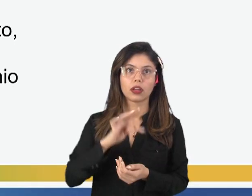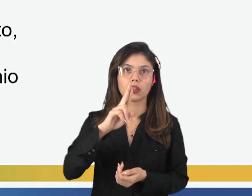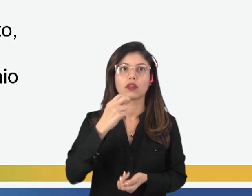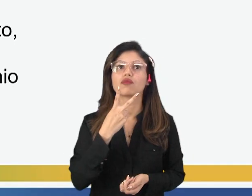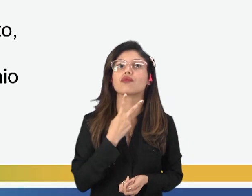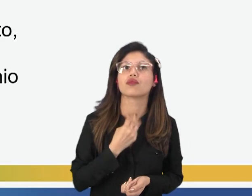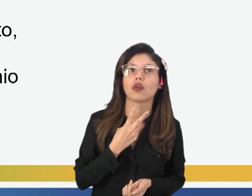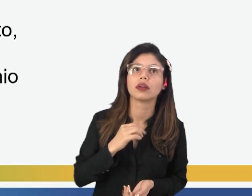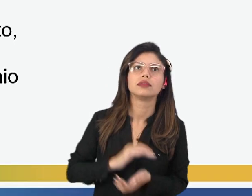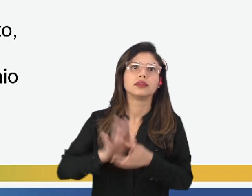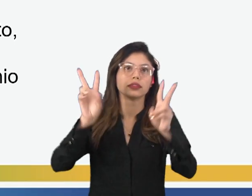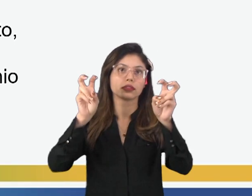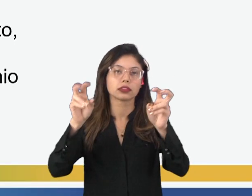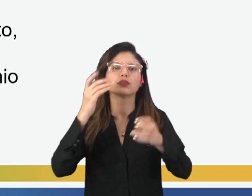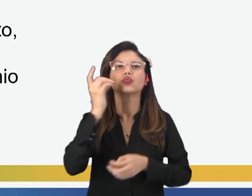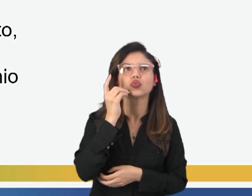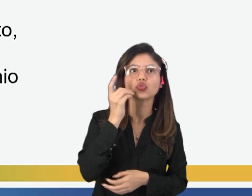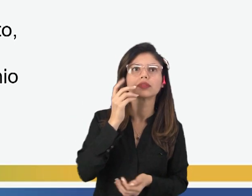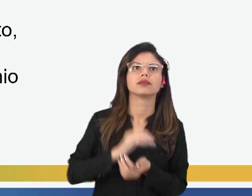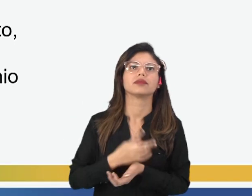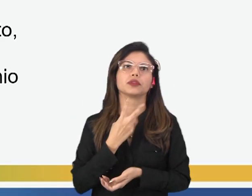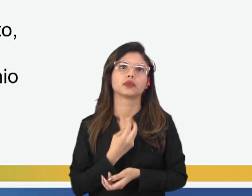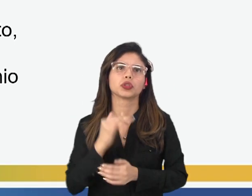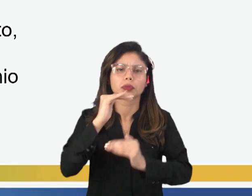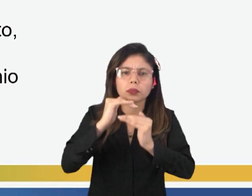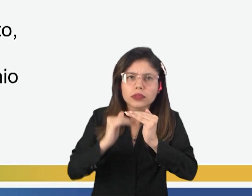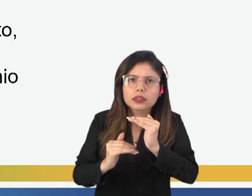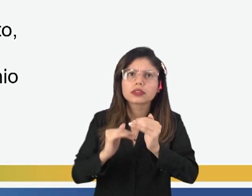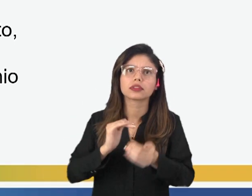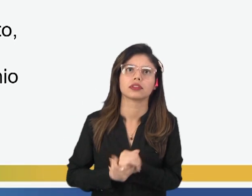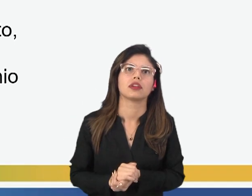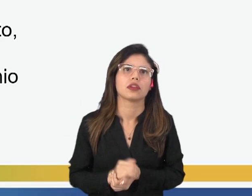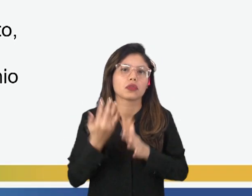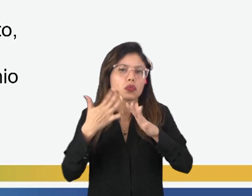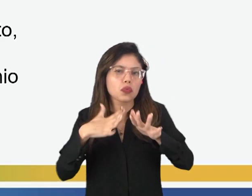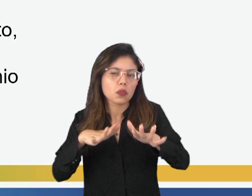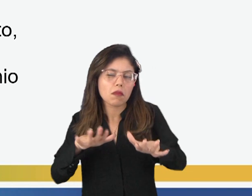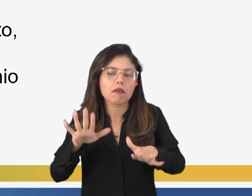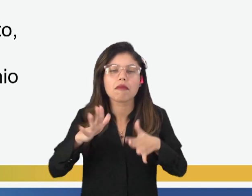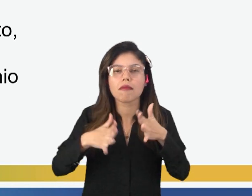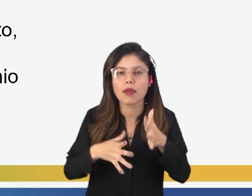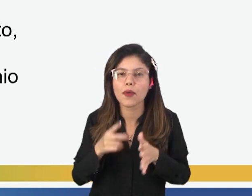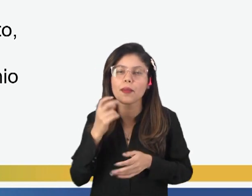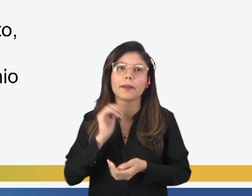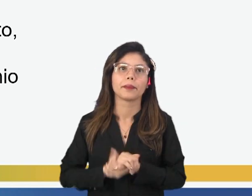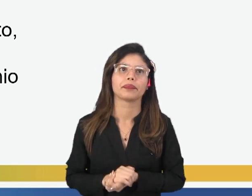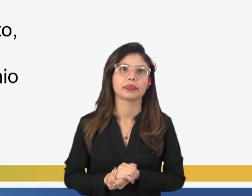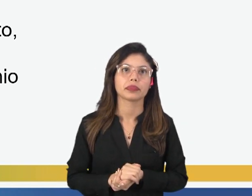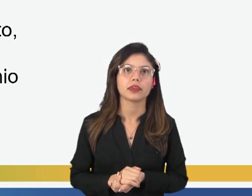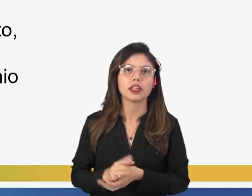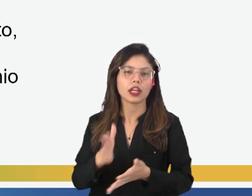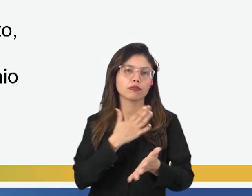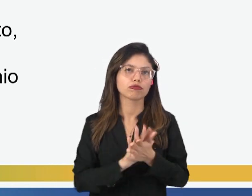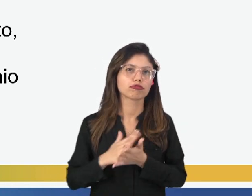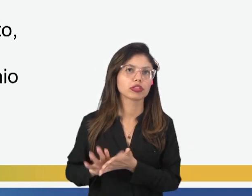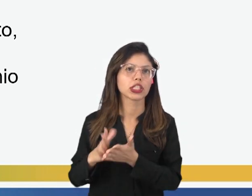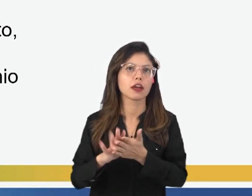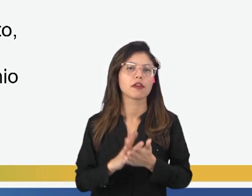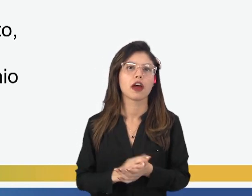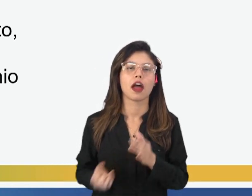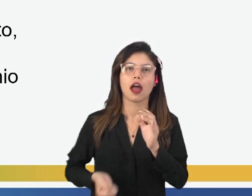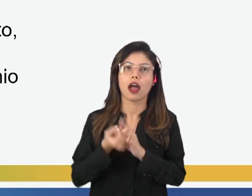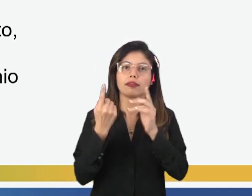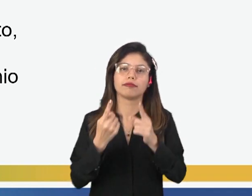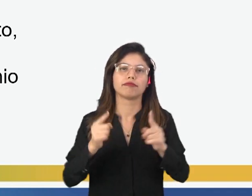coloquial de voz, temas do cotidiano, voz baixa, quase com sussurros, harmonia do samba,